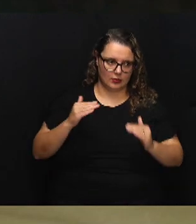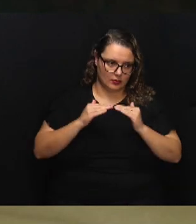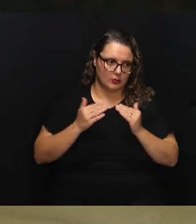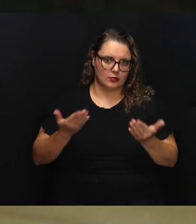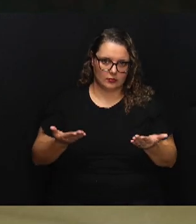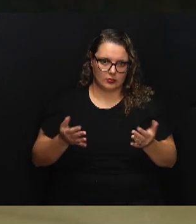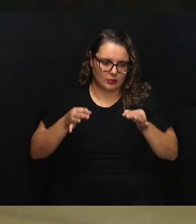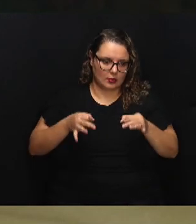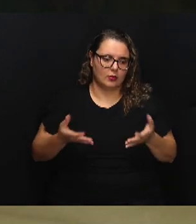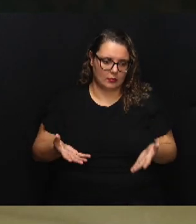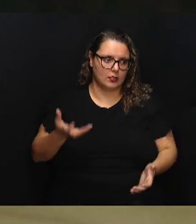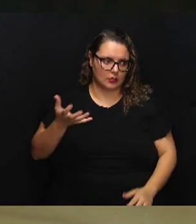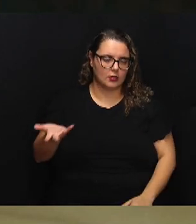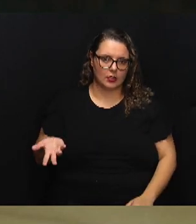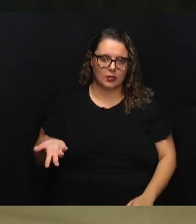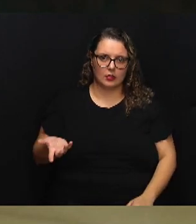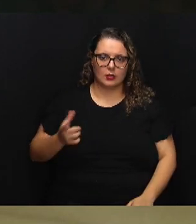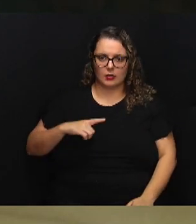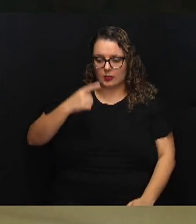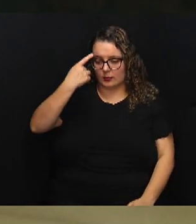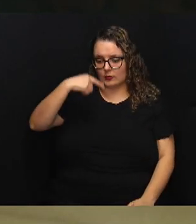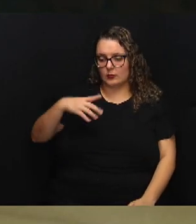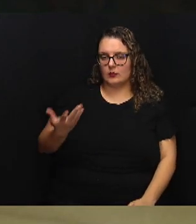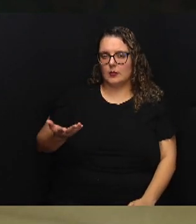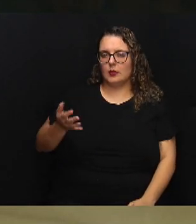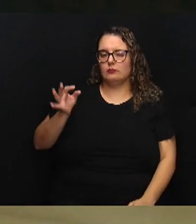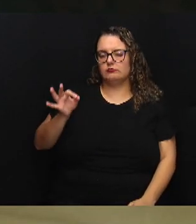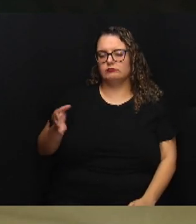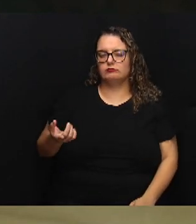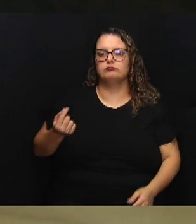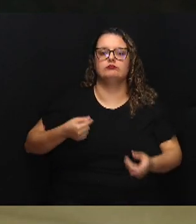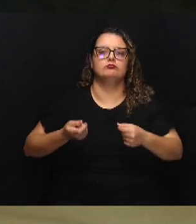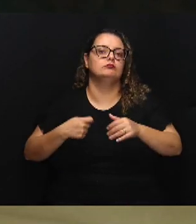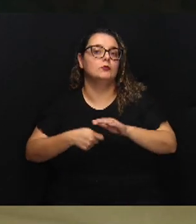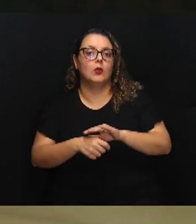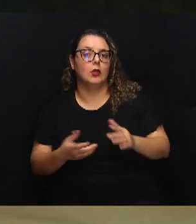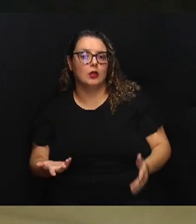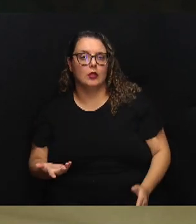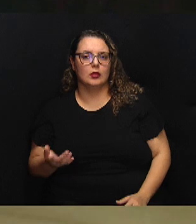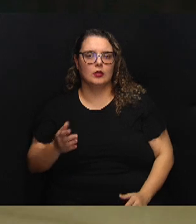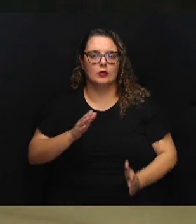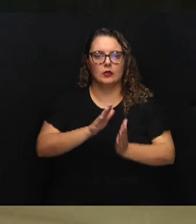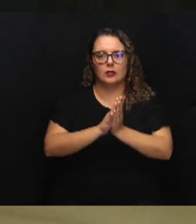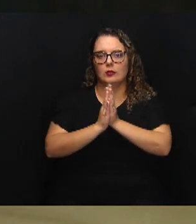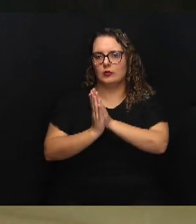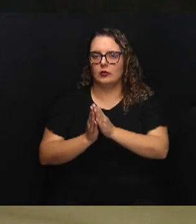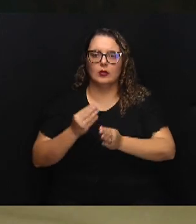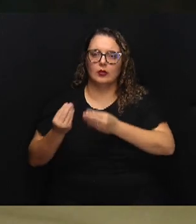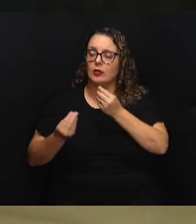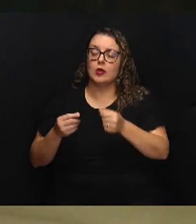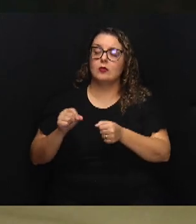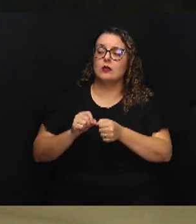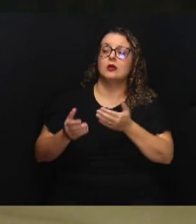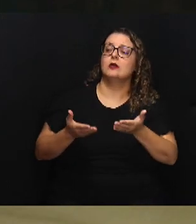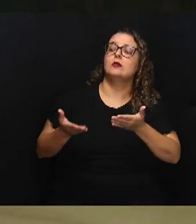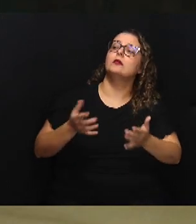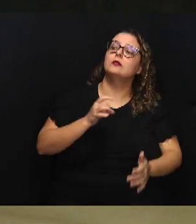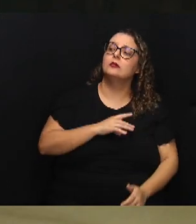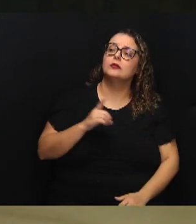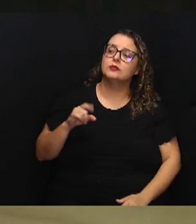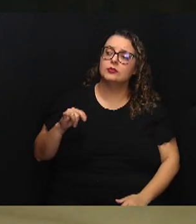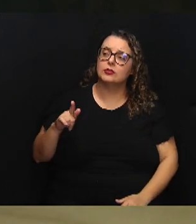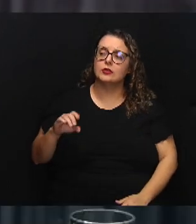o que realmente você quer. Tem um perfil mais propenso, assim, a investir em intercâmbio, e como que a gente faz para lidar com esse medo,